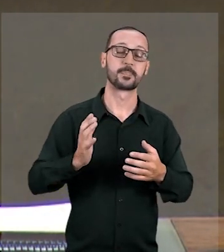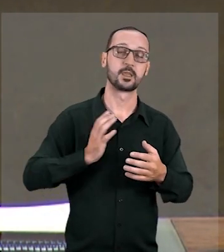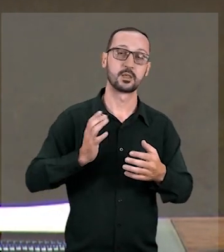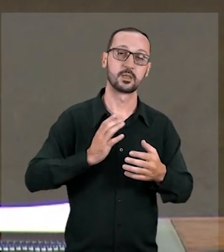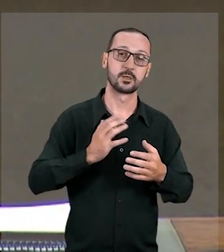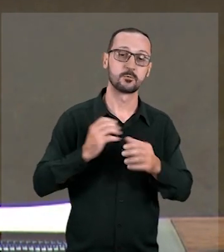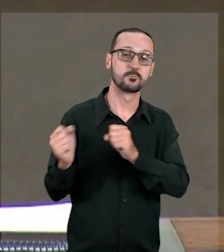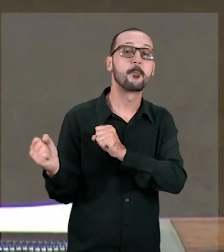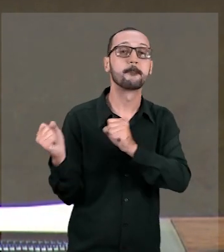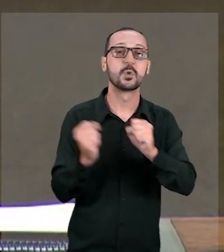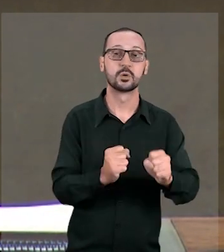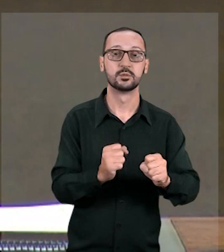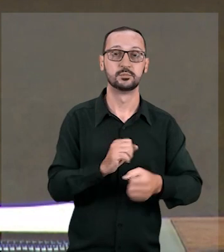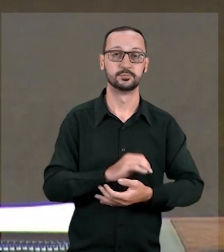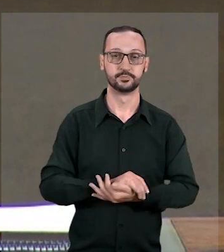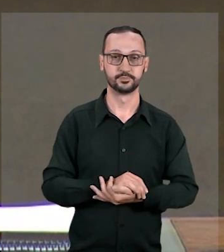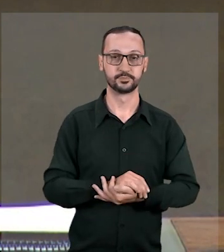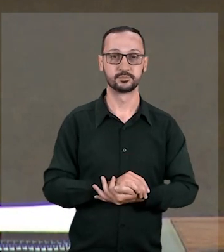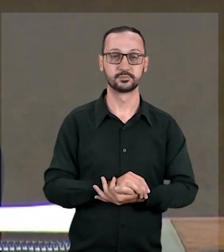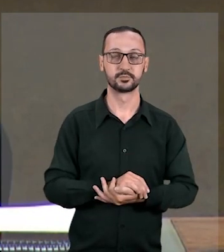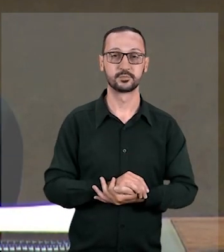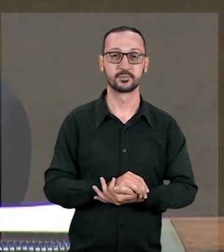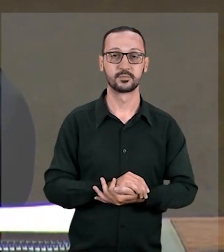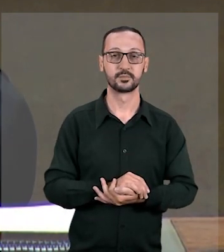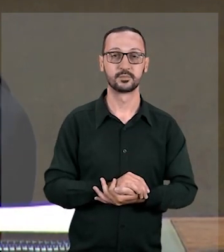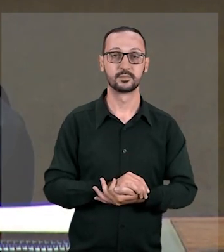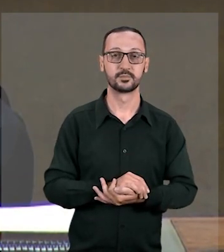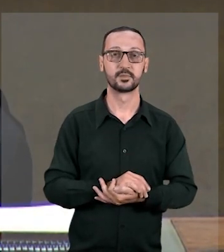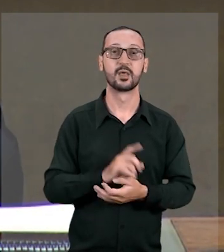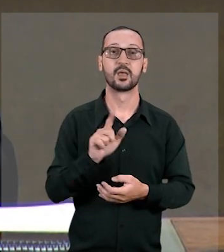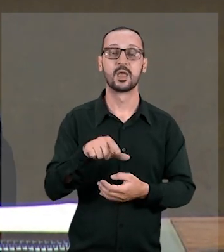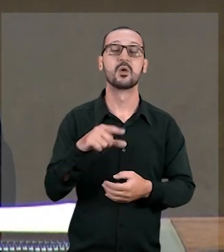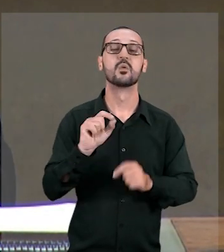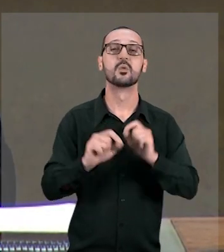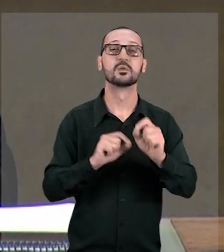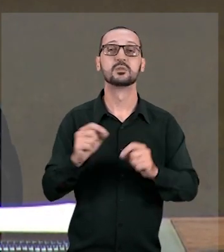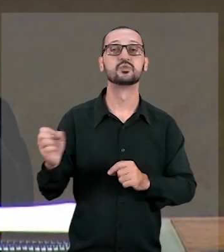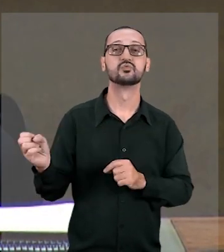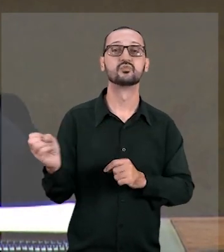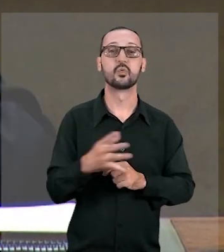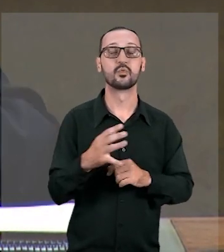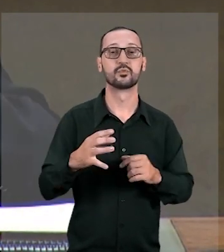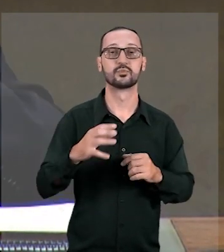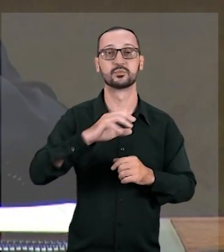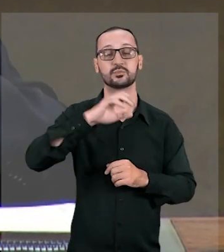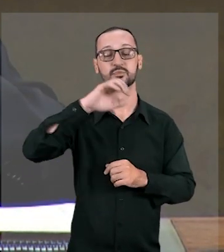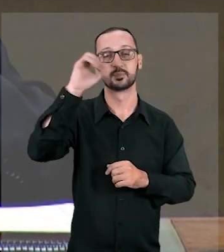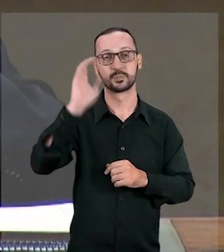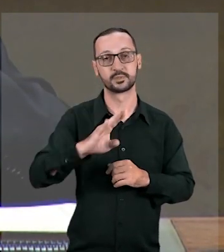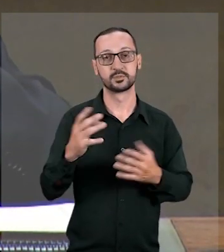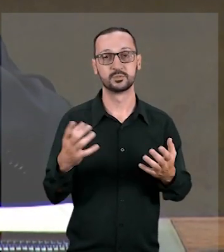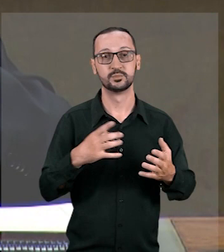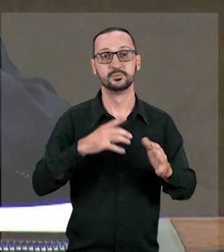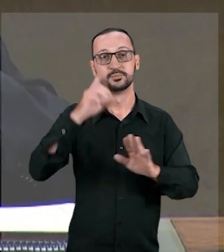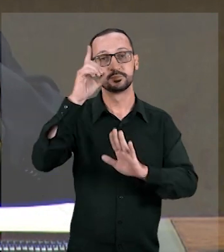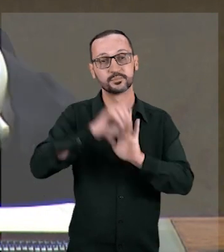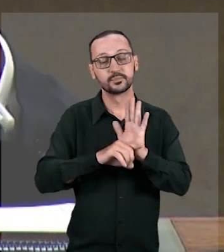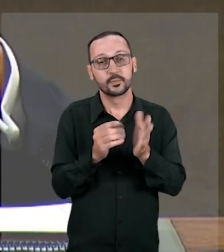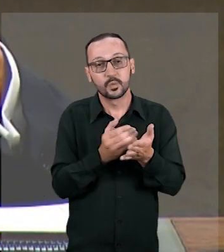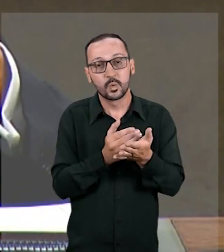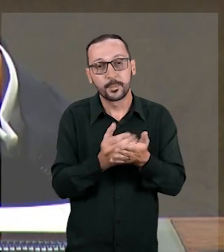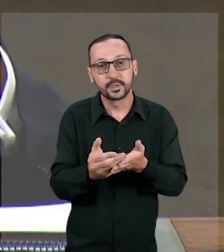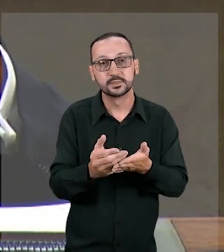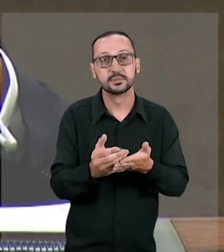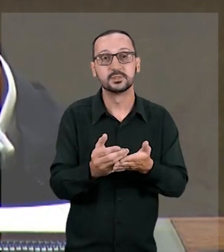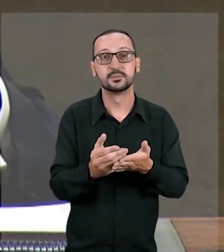nos poderosos. Esta é a grande novidade brasileira, um direito penal que